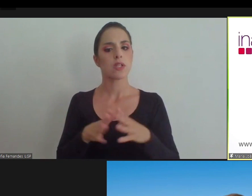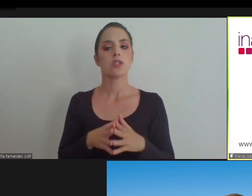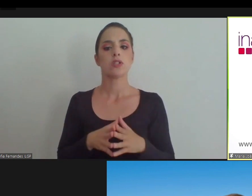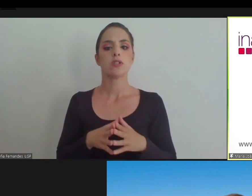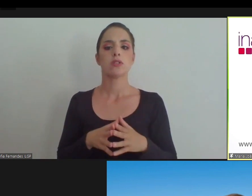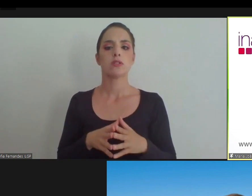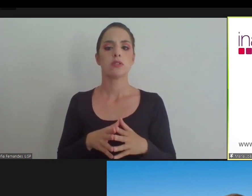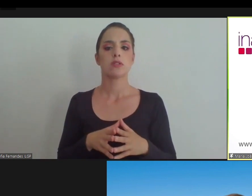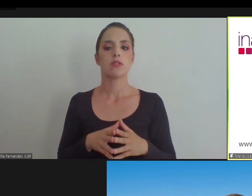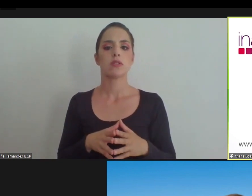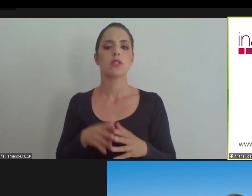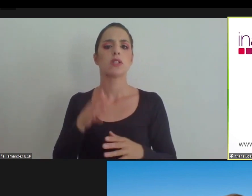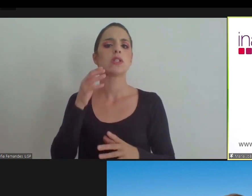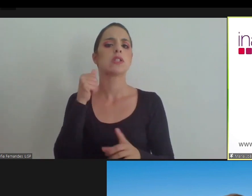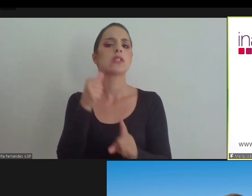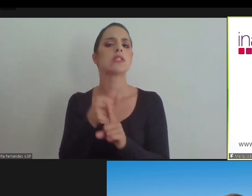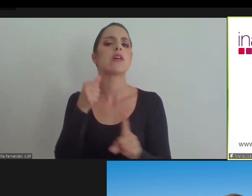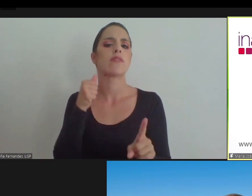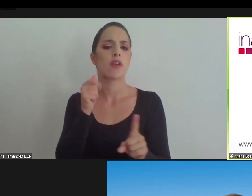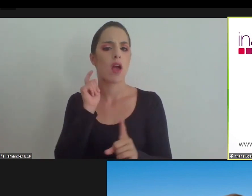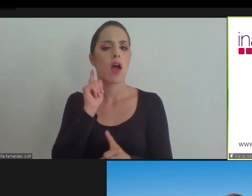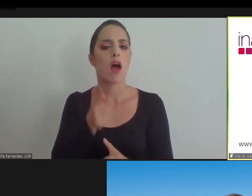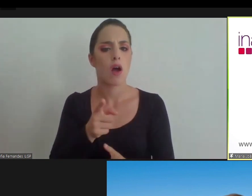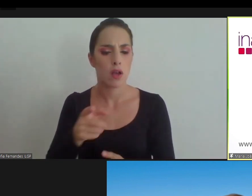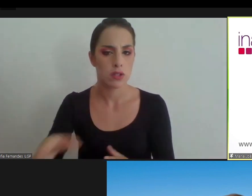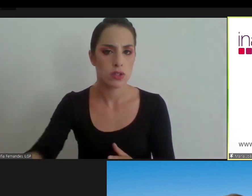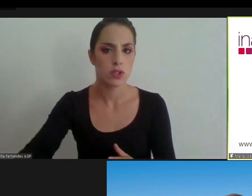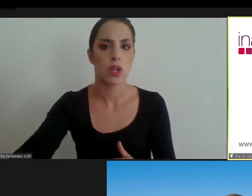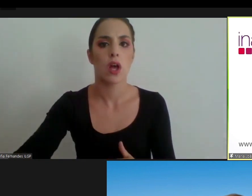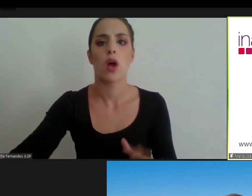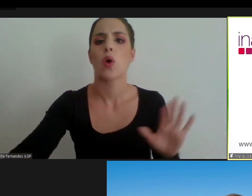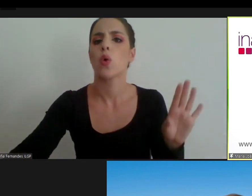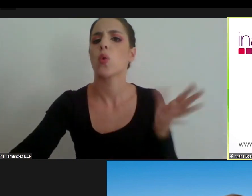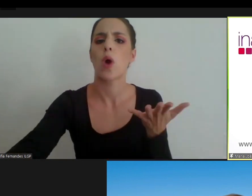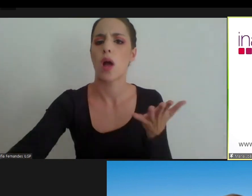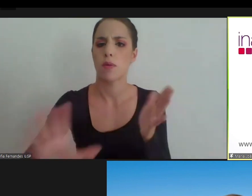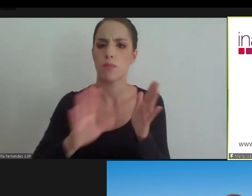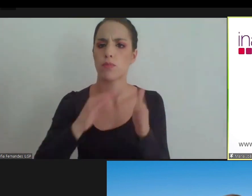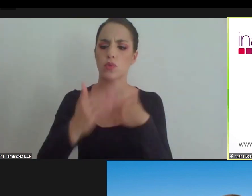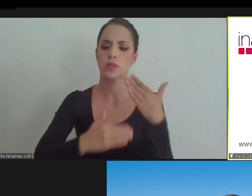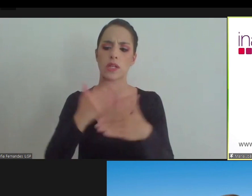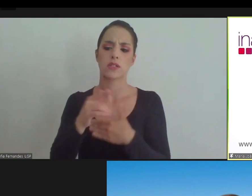e dores? Quais são as dores associadas a processos desta natureza?